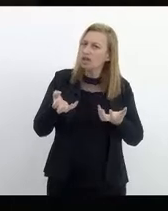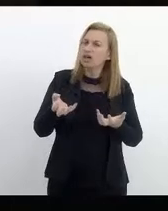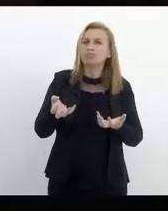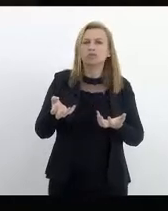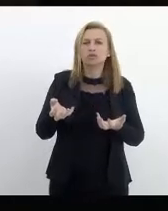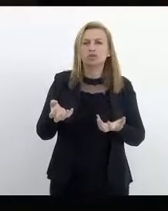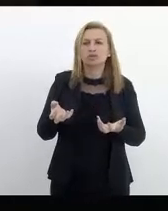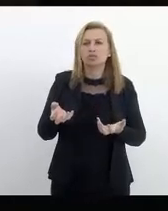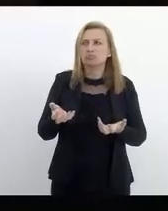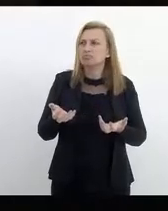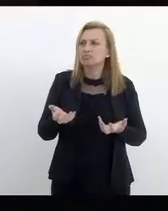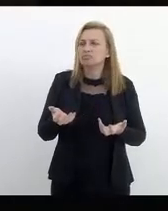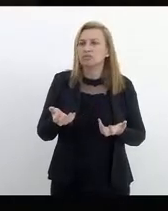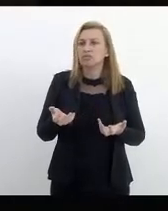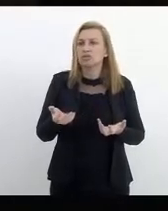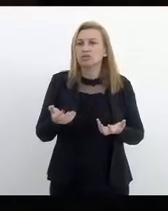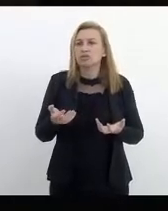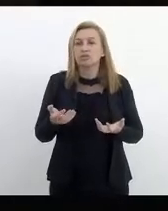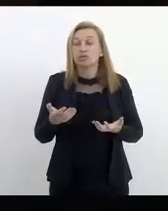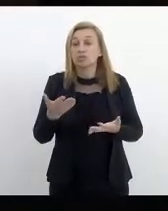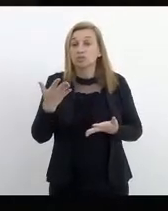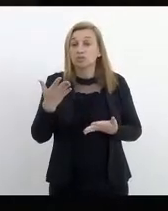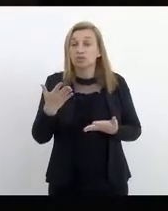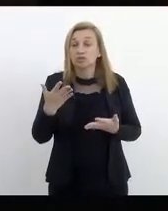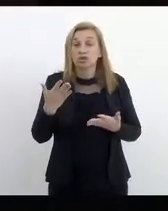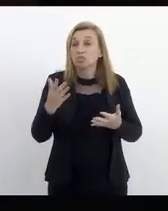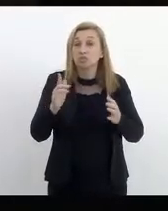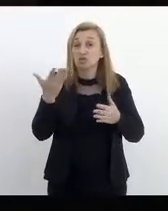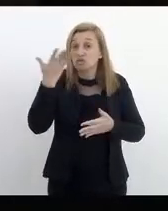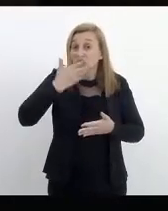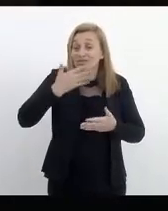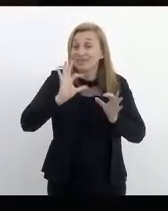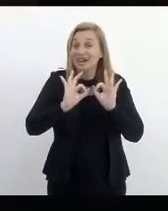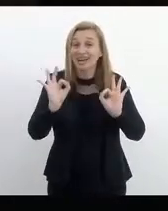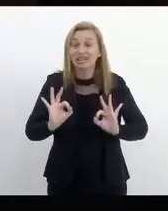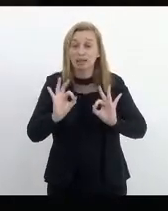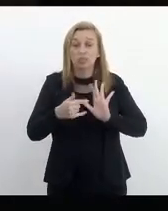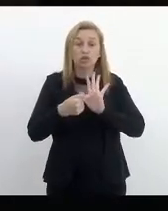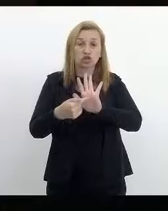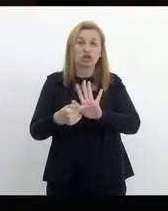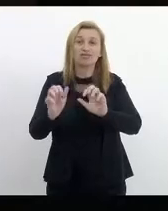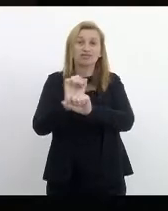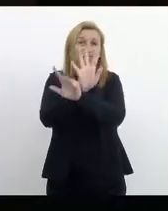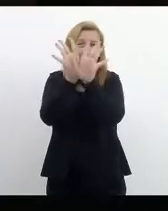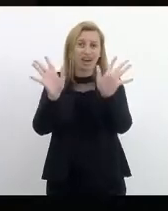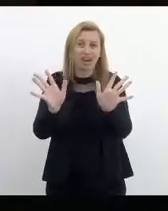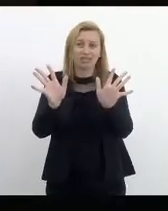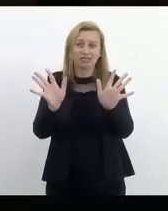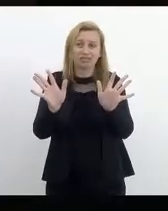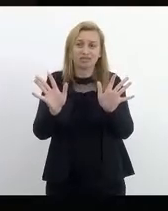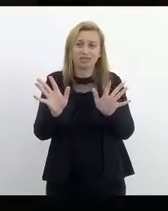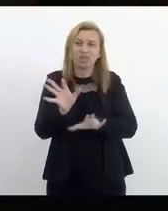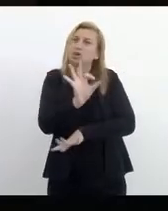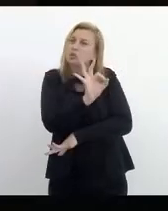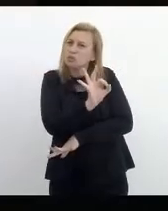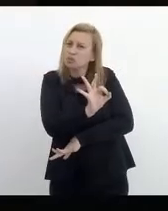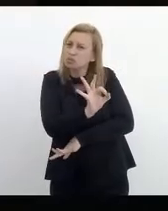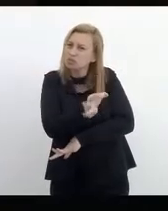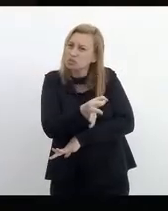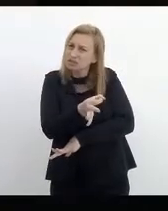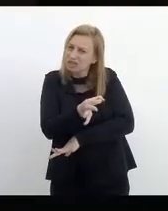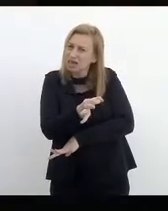queremos não estamos vendo ausência total de transparência e o infrator